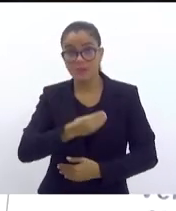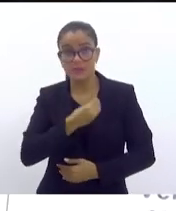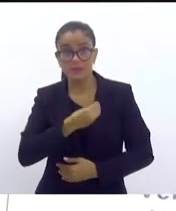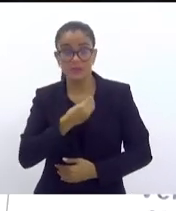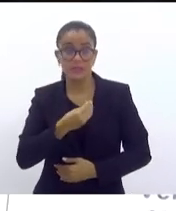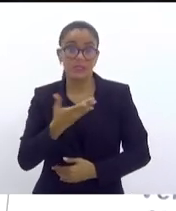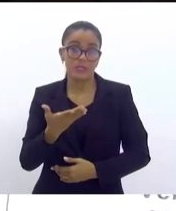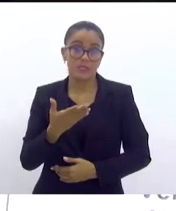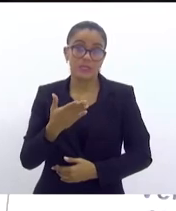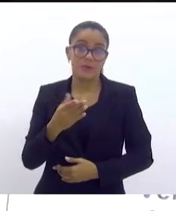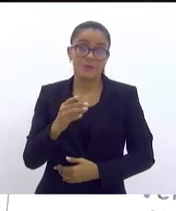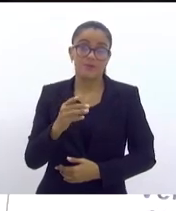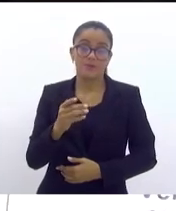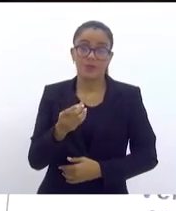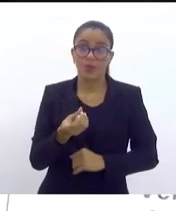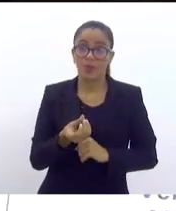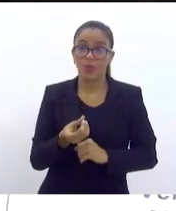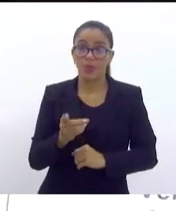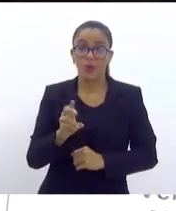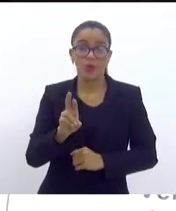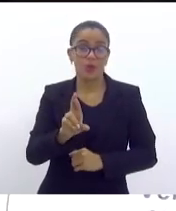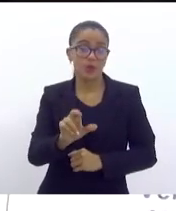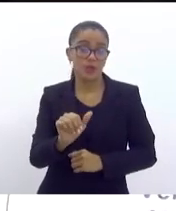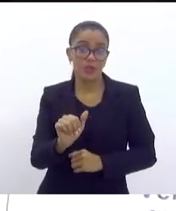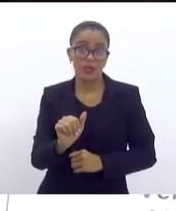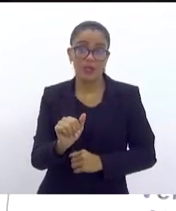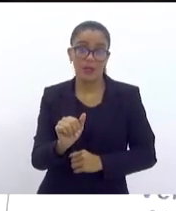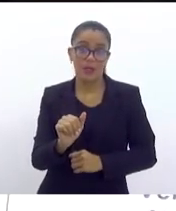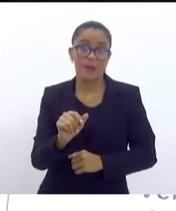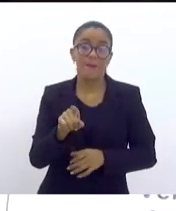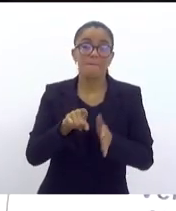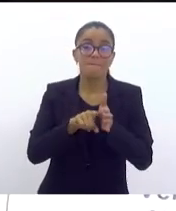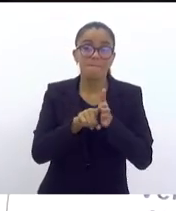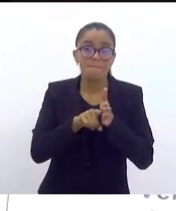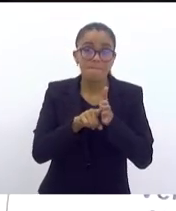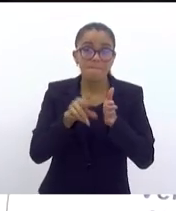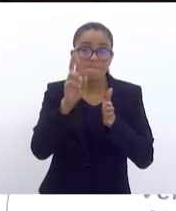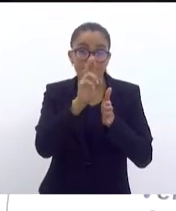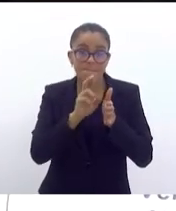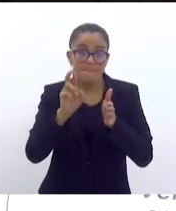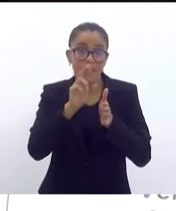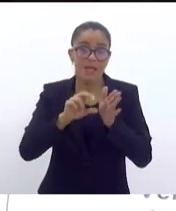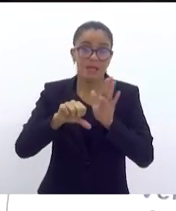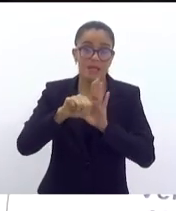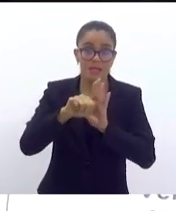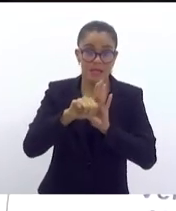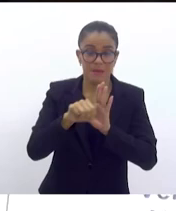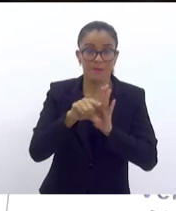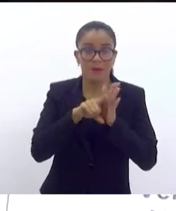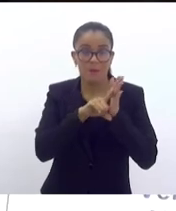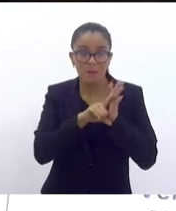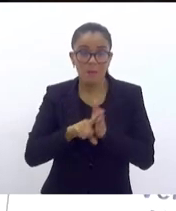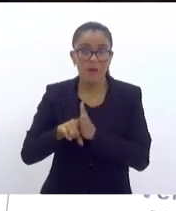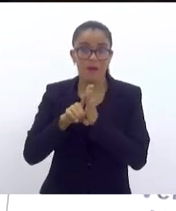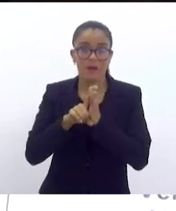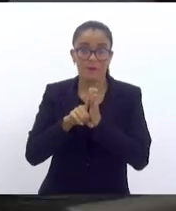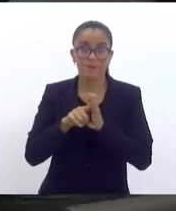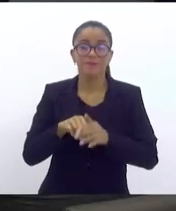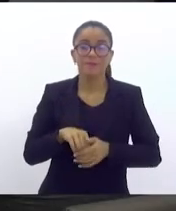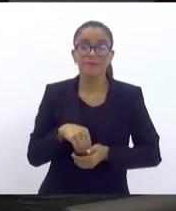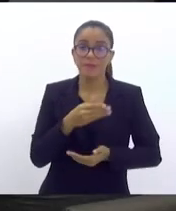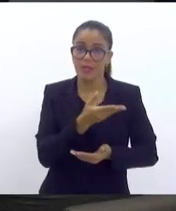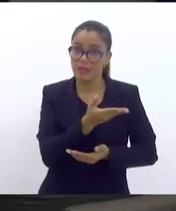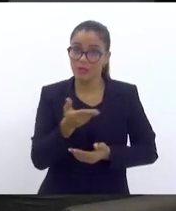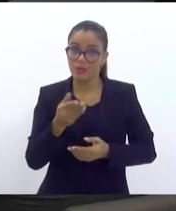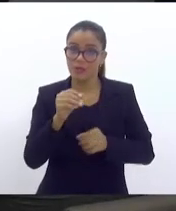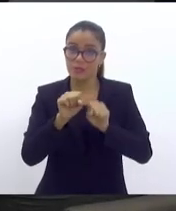Doutora Adriana Souza preta criminal ou inspetor Emerson Rocha também que veio acompanhar eles são eles